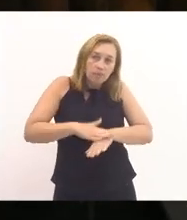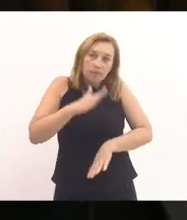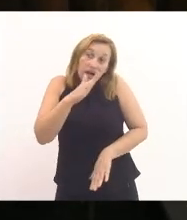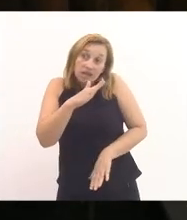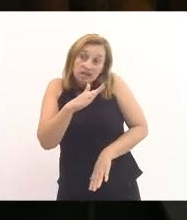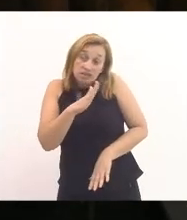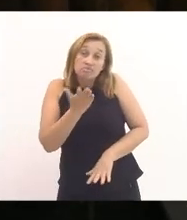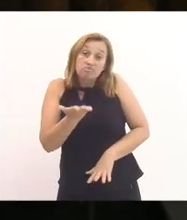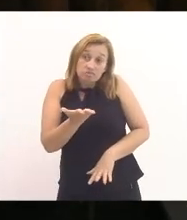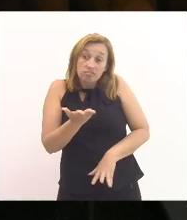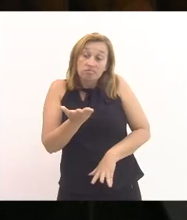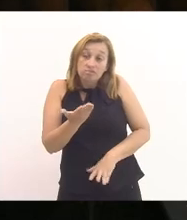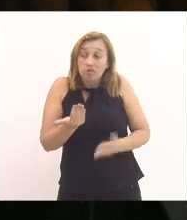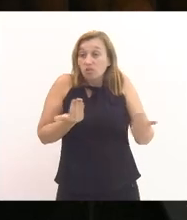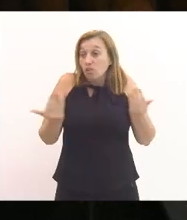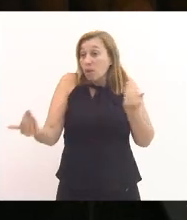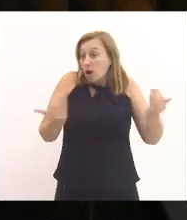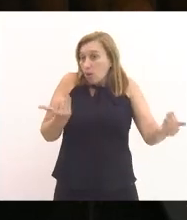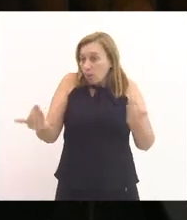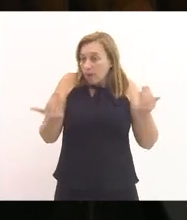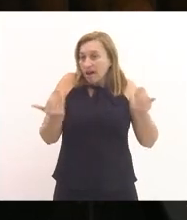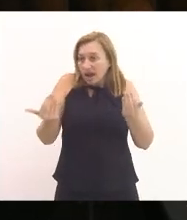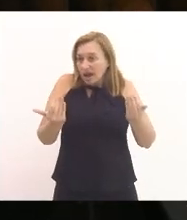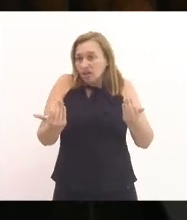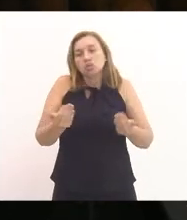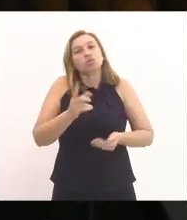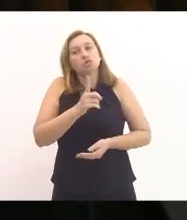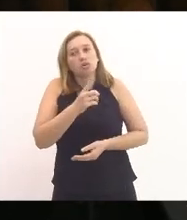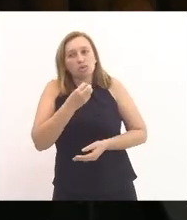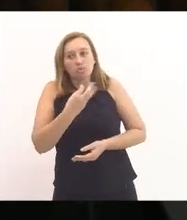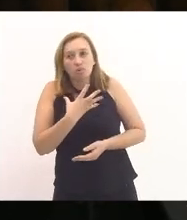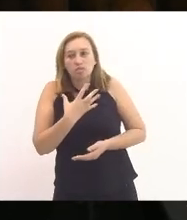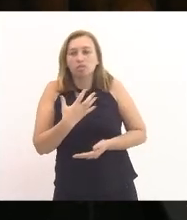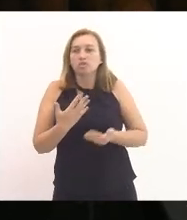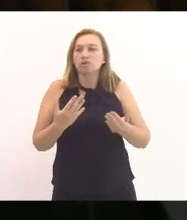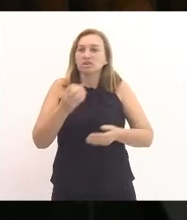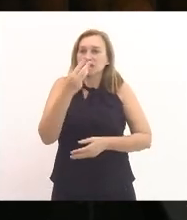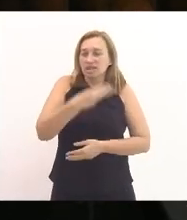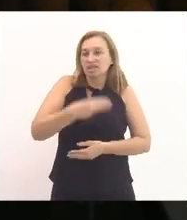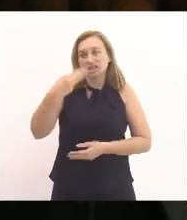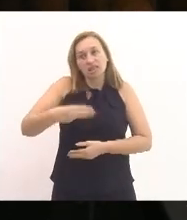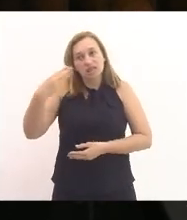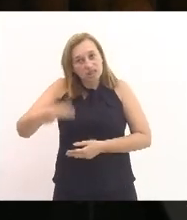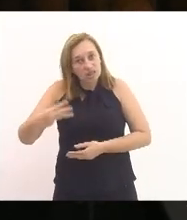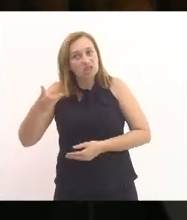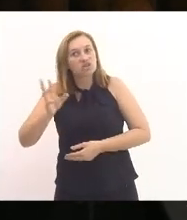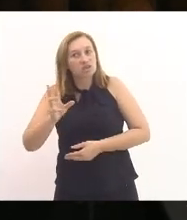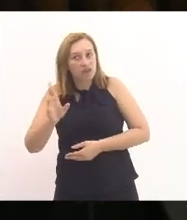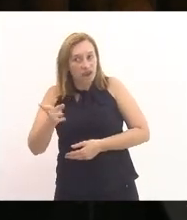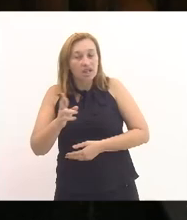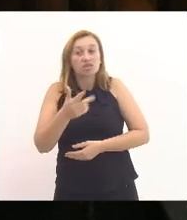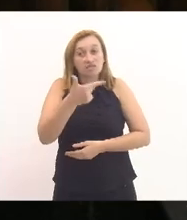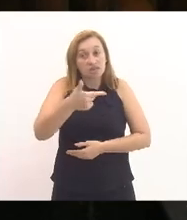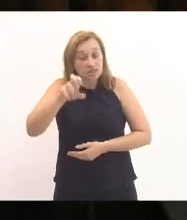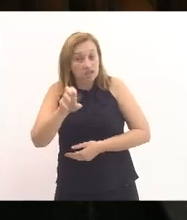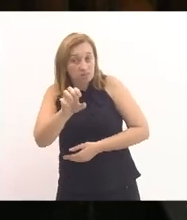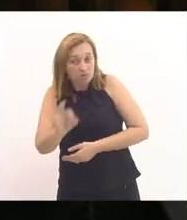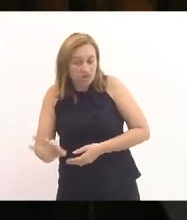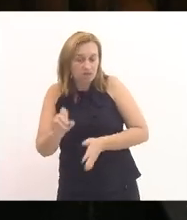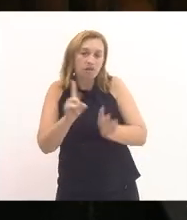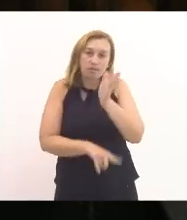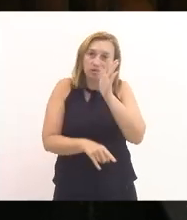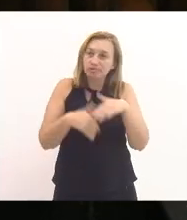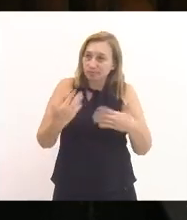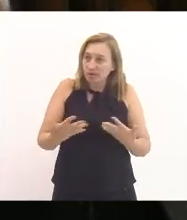dizendo que a pouco tô dizendo que comparado É injusto 333 reais que 25 porcento ao menos